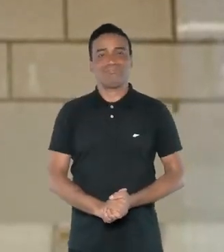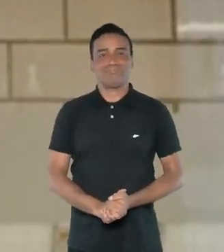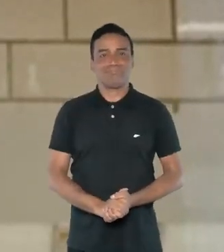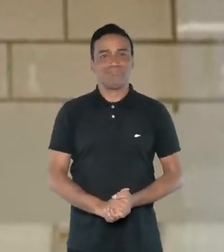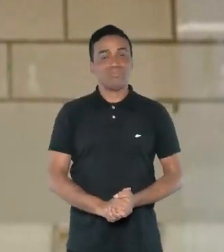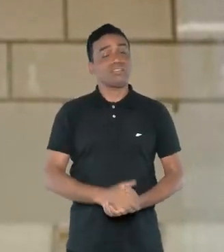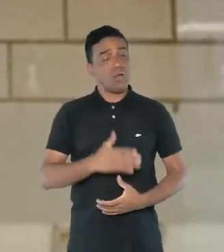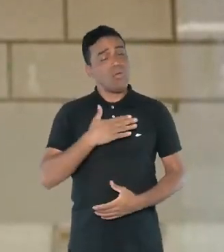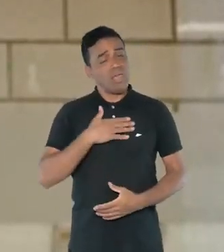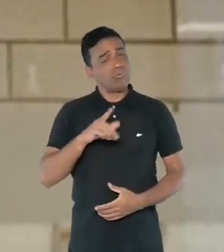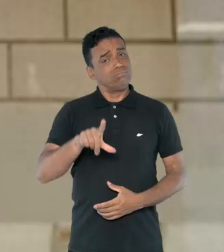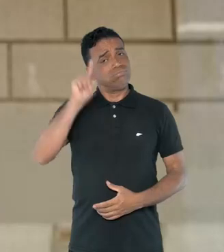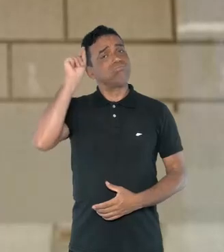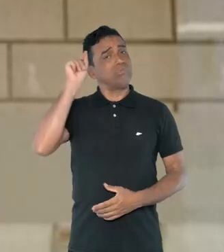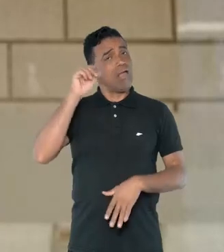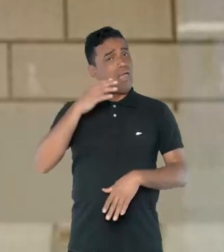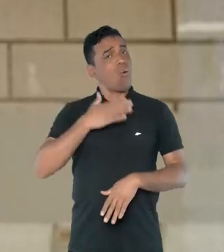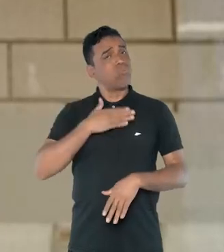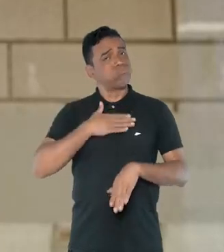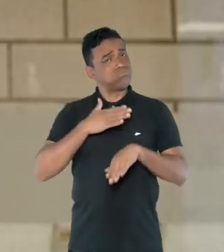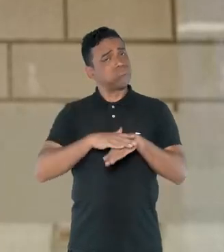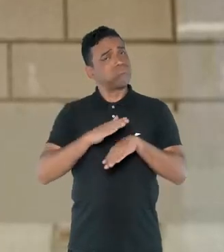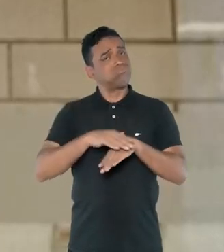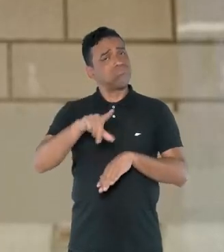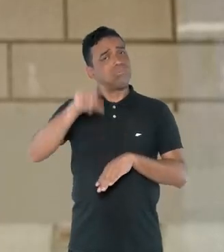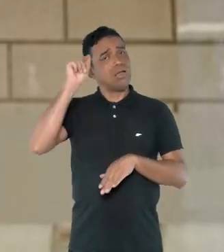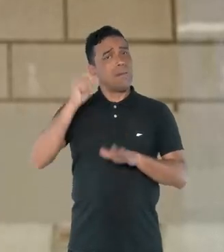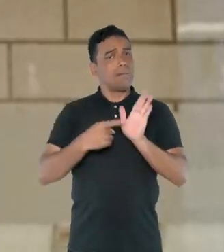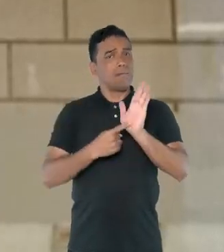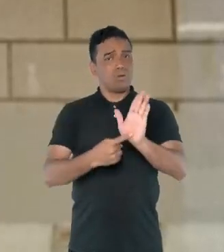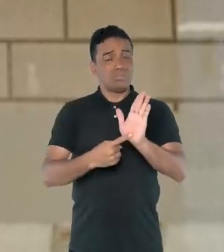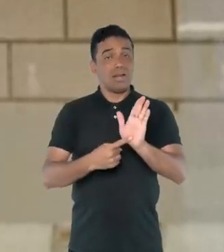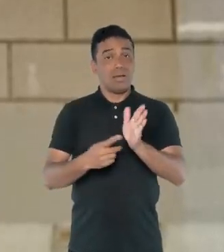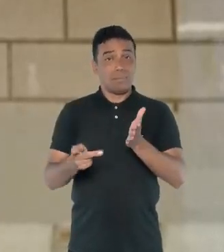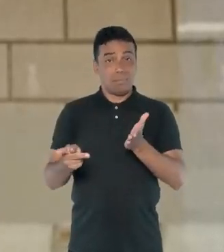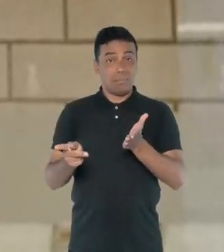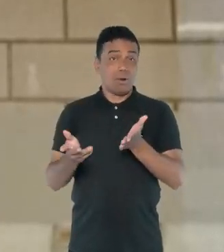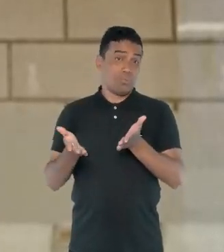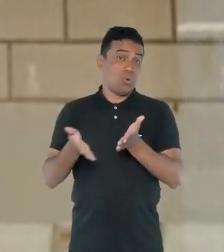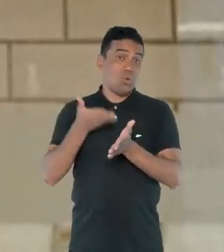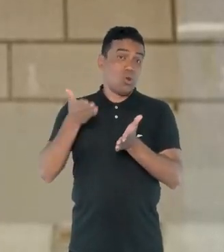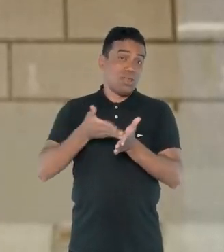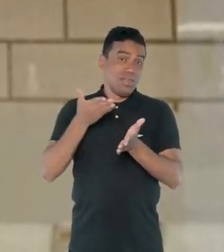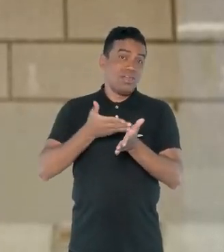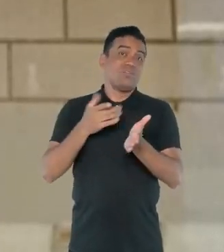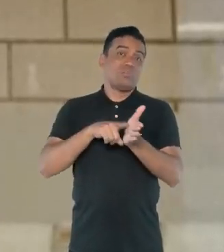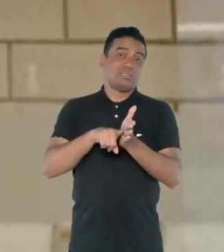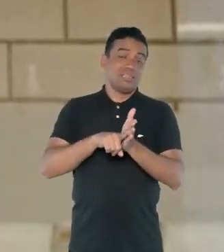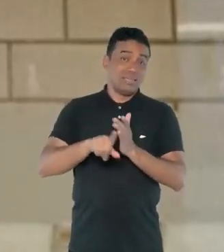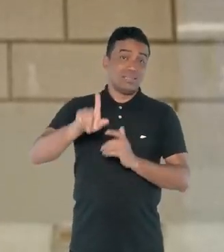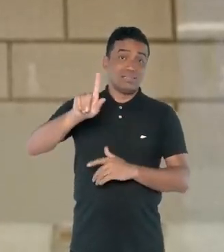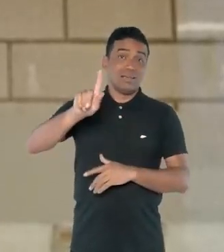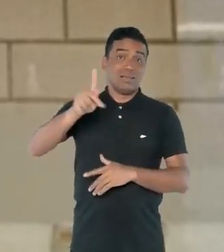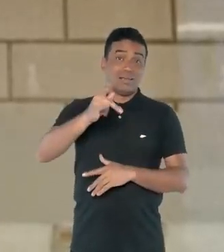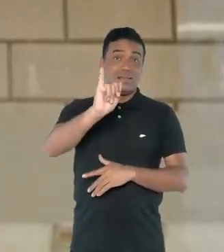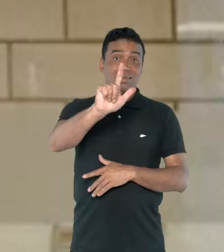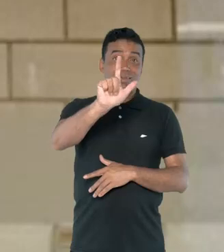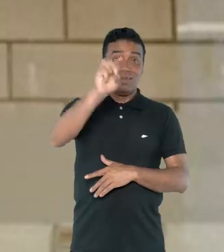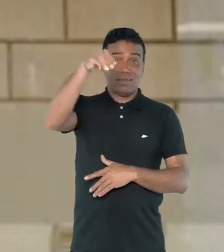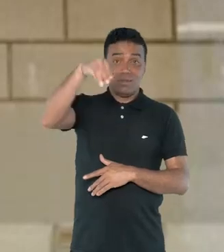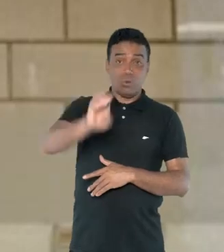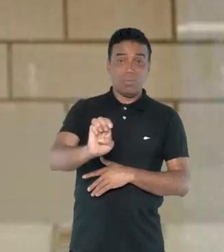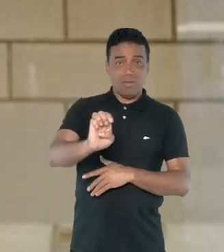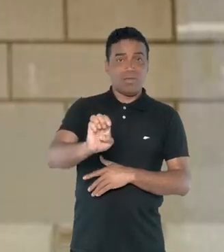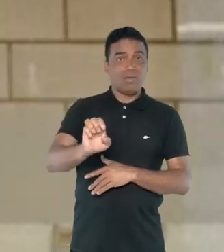eu decidi, então, mostrar que a obra do Hume nos autoriza a dizer que